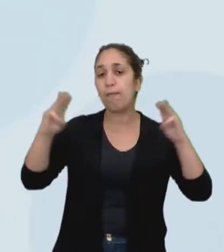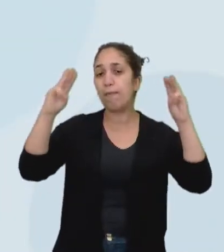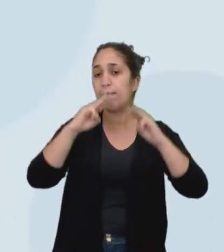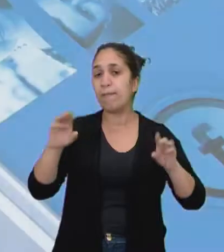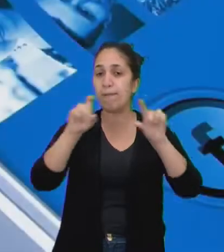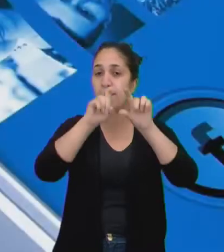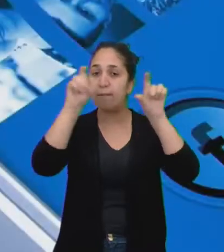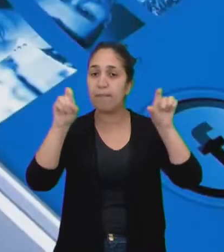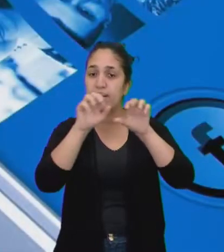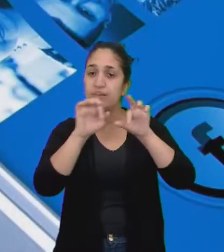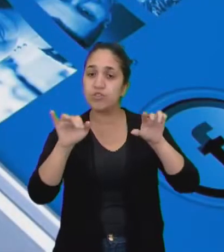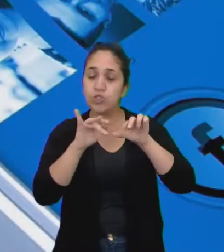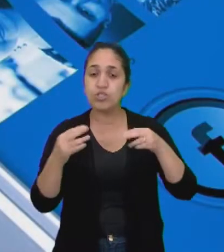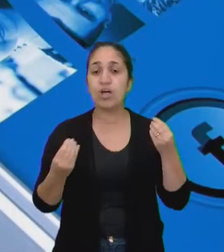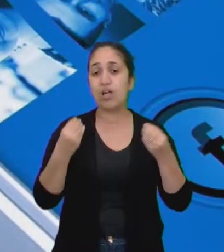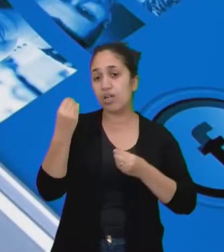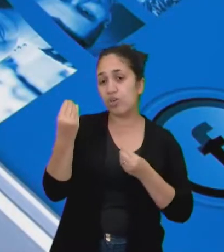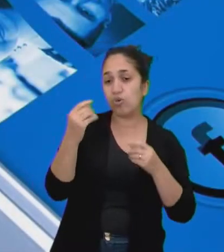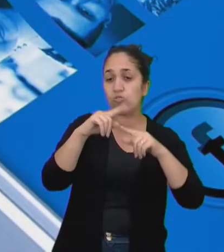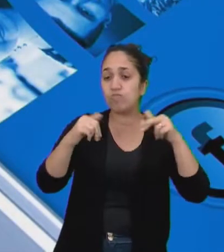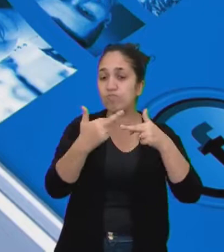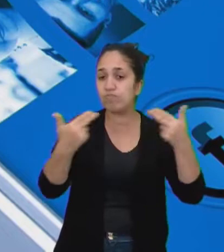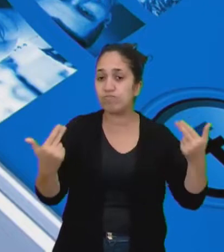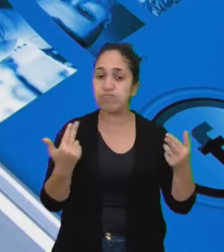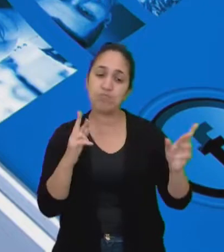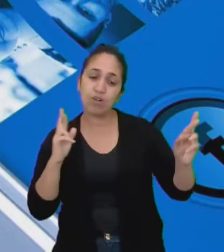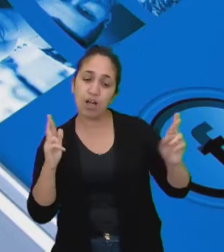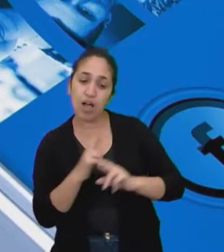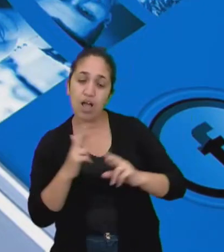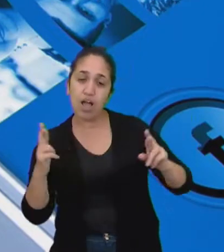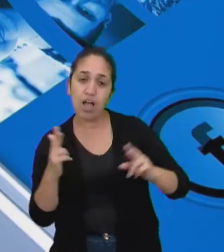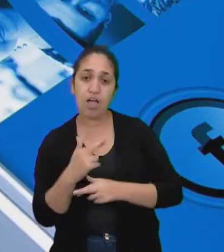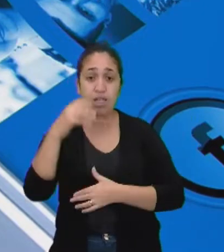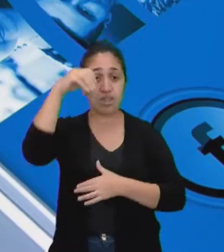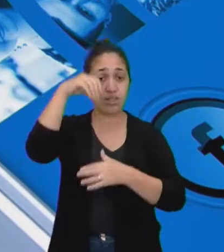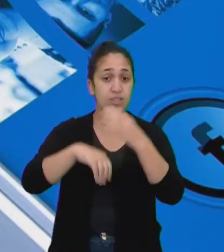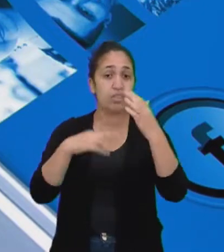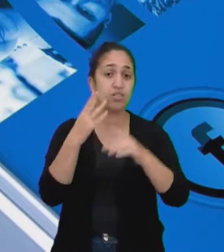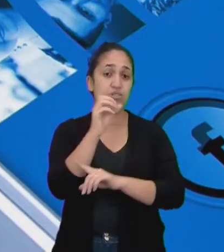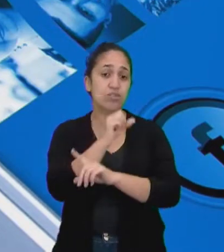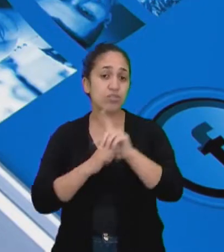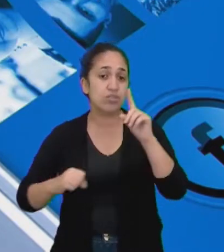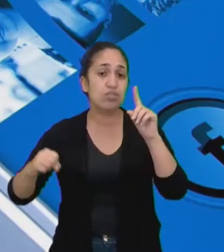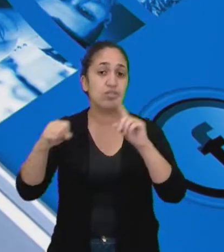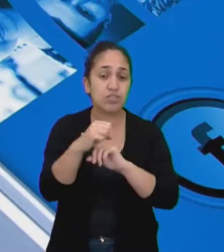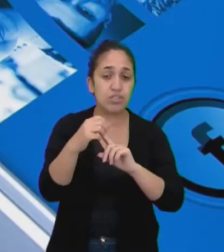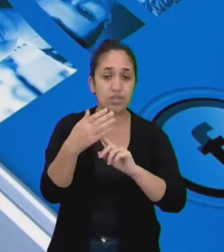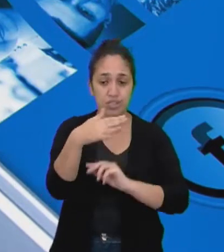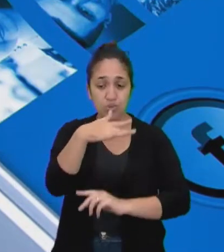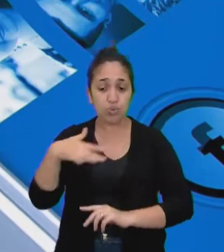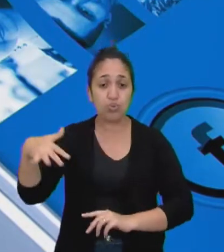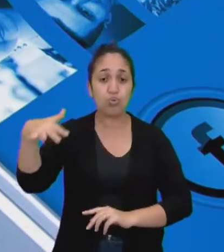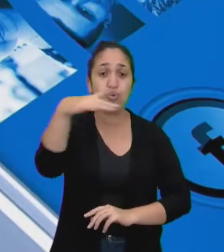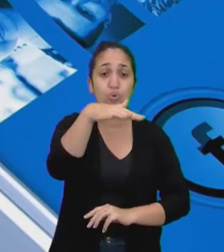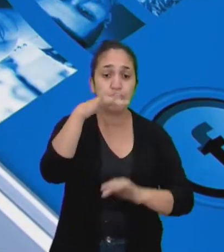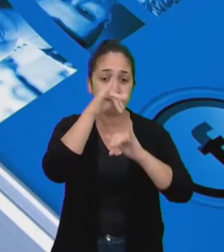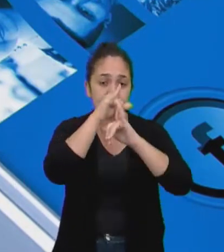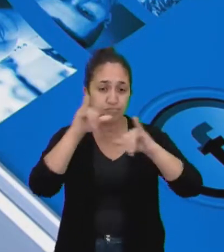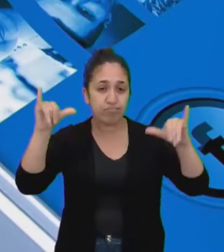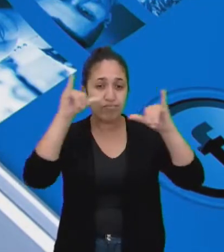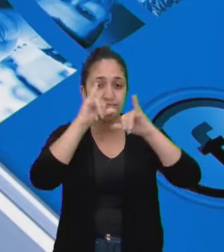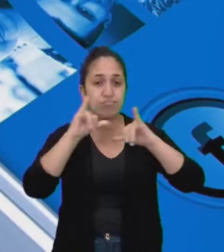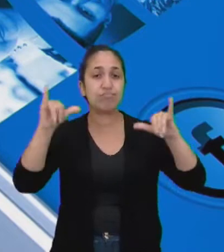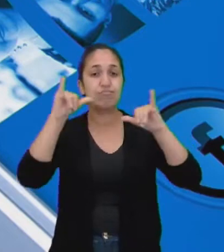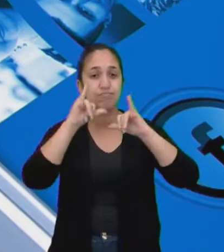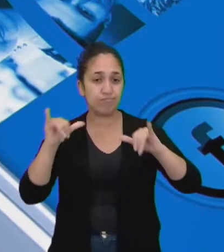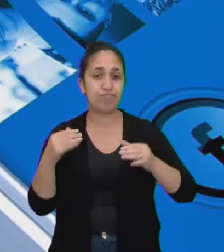como a gente se relaciona com essas ferramentas dentro da sociedade, dentro aí do campo da propaganda e publicidade, como a gente